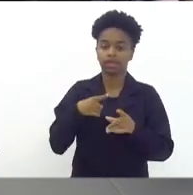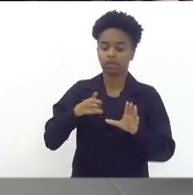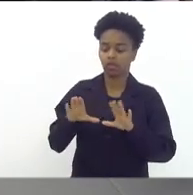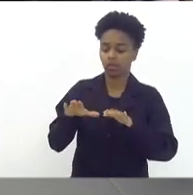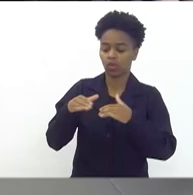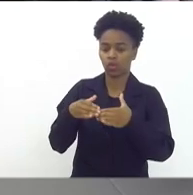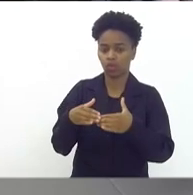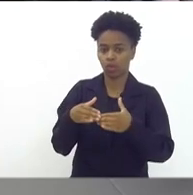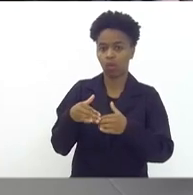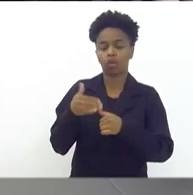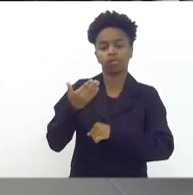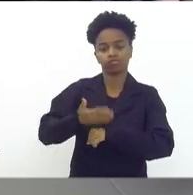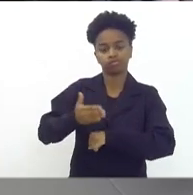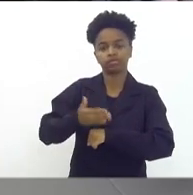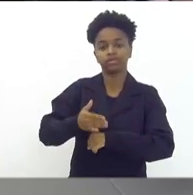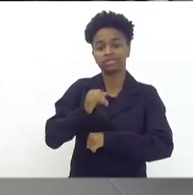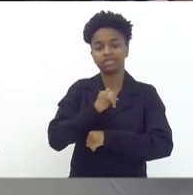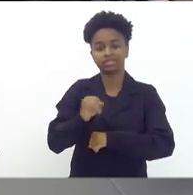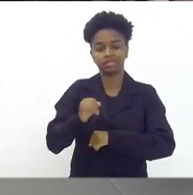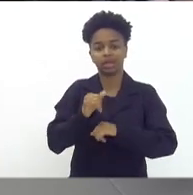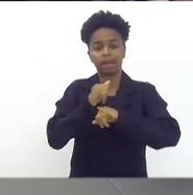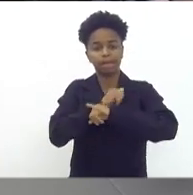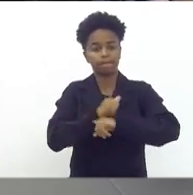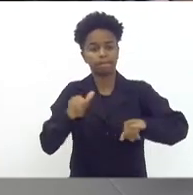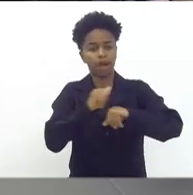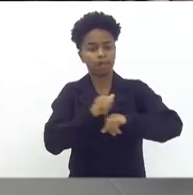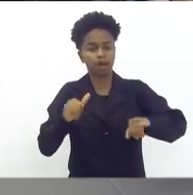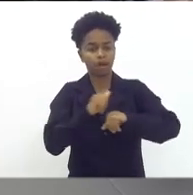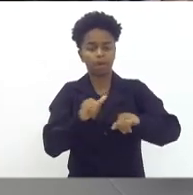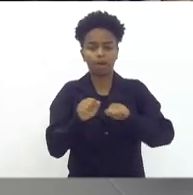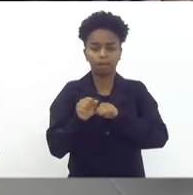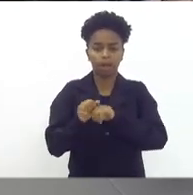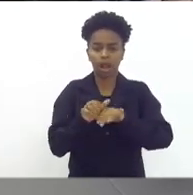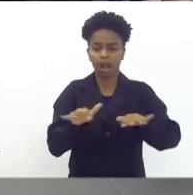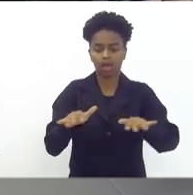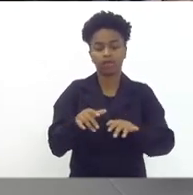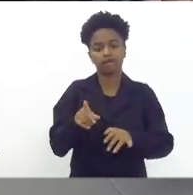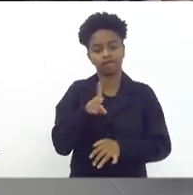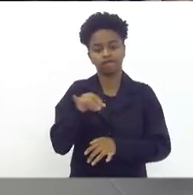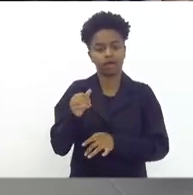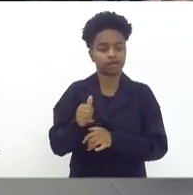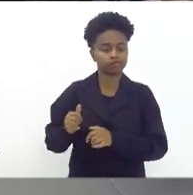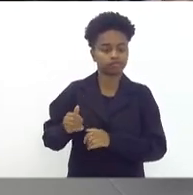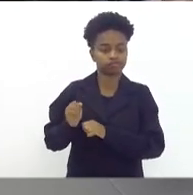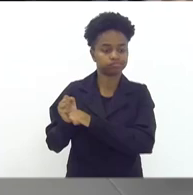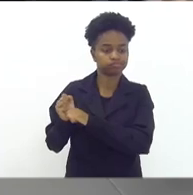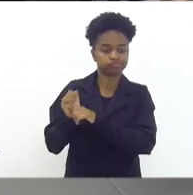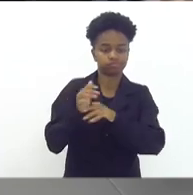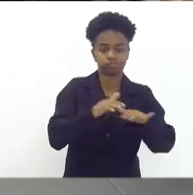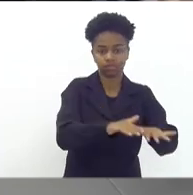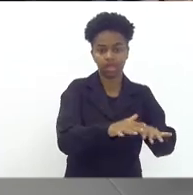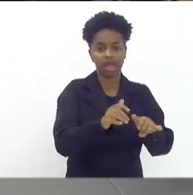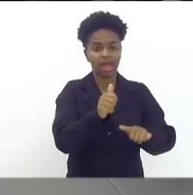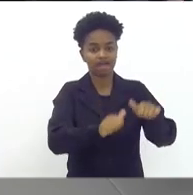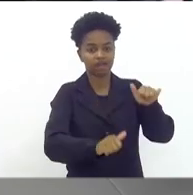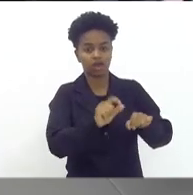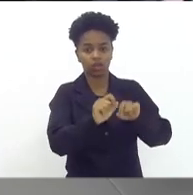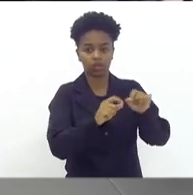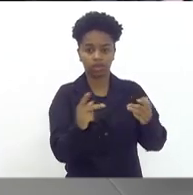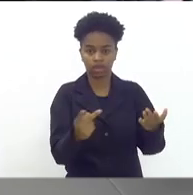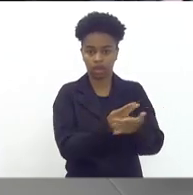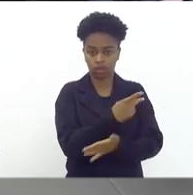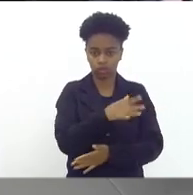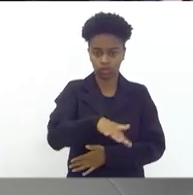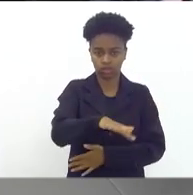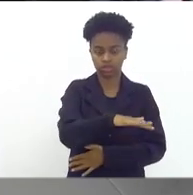de grande repercussão elas se deslocam imediatamente aquele local para avaliar o que que é exatamente aconteceu e ali